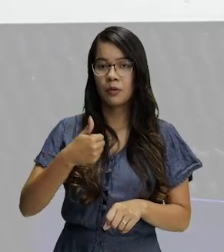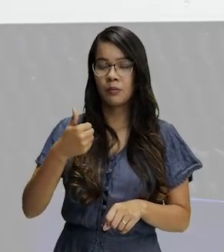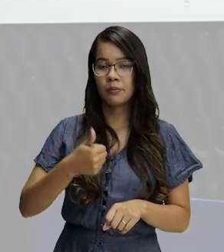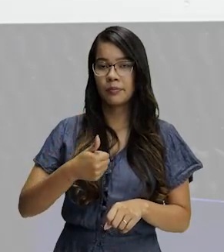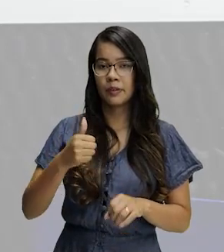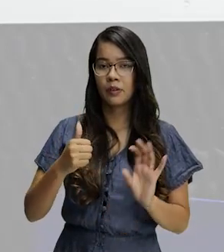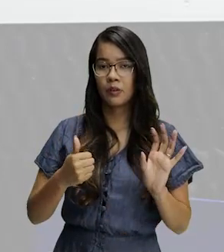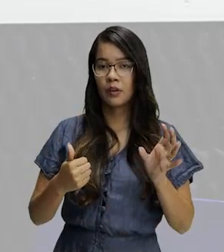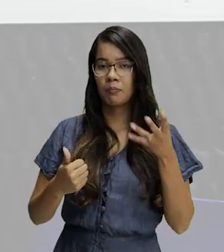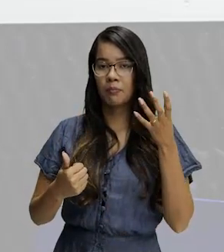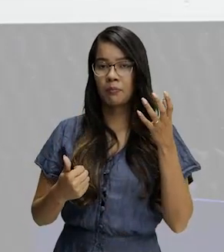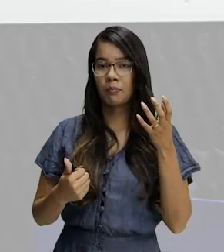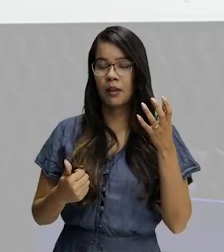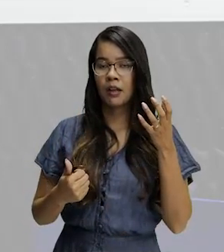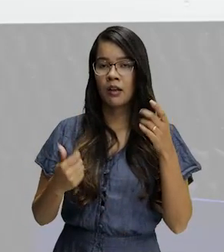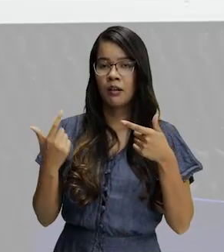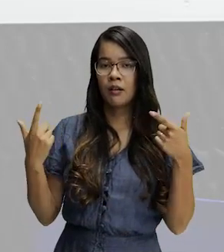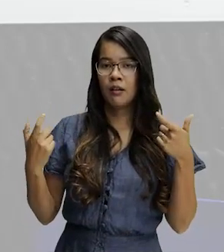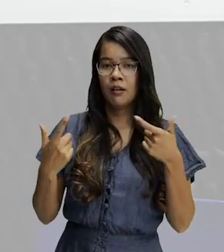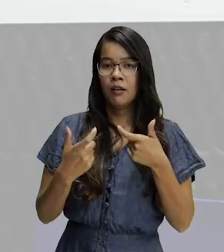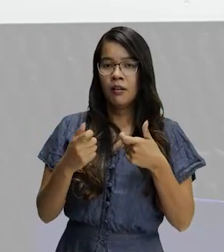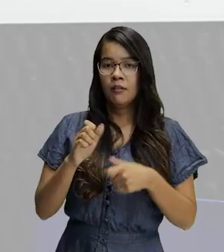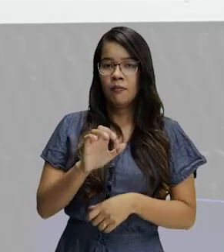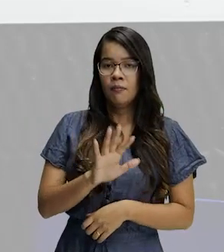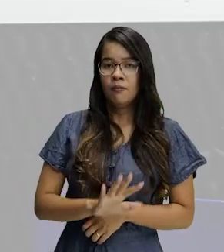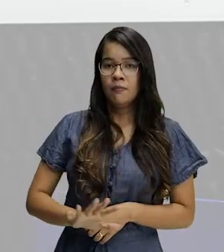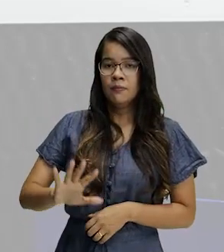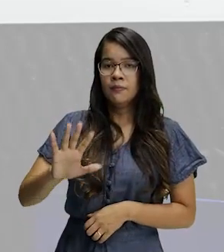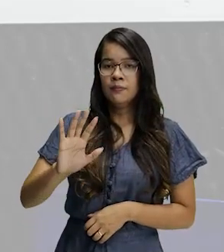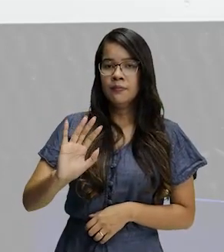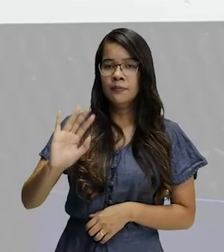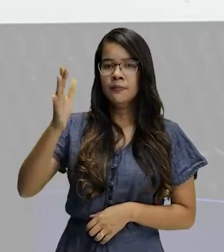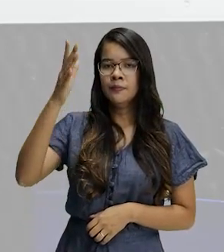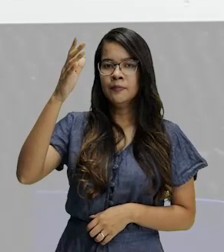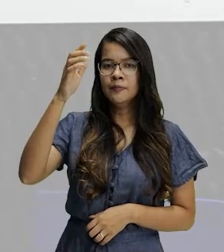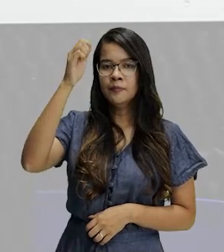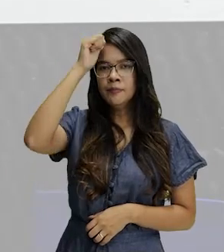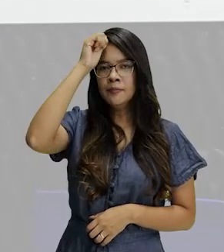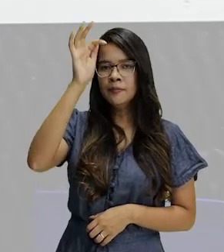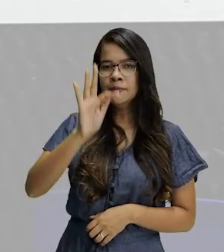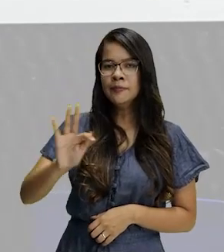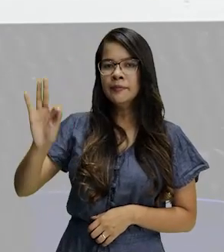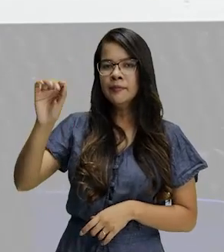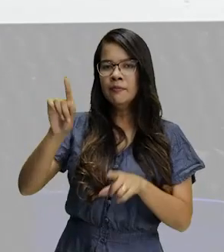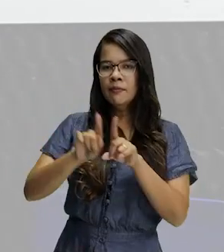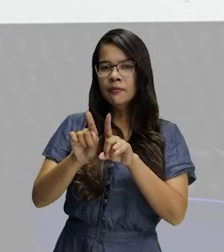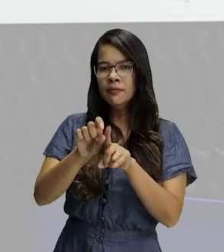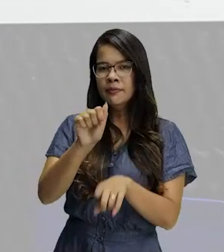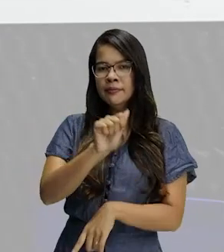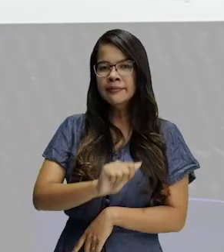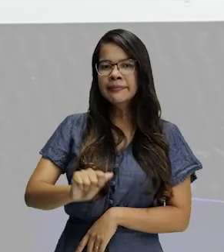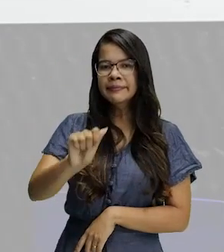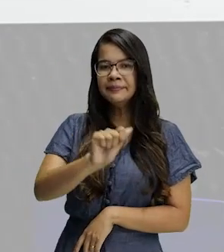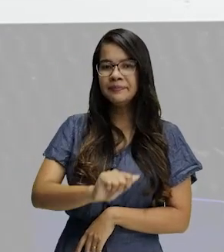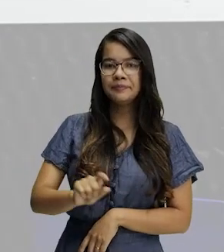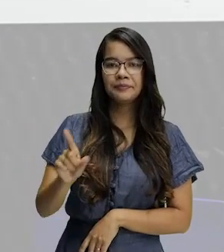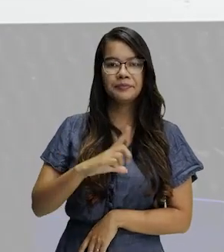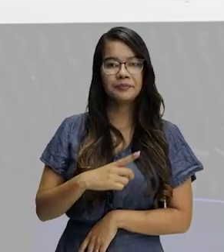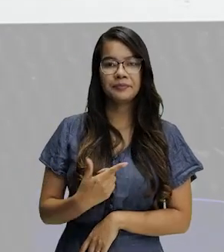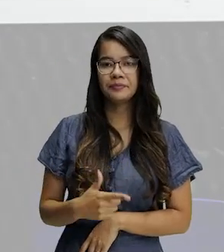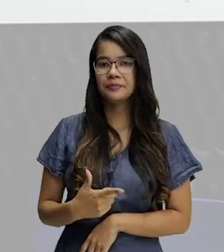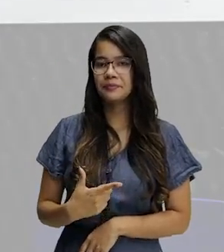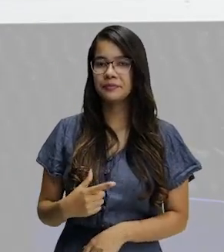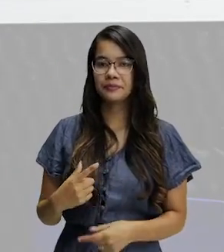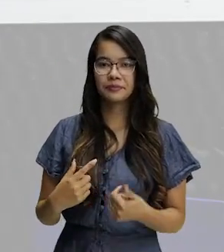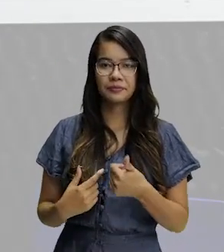acontecendo também ali na África e na Ásia. Você não tem, por exemplo, no primeiro momento, uma guerra